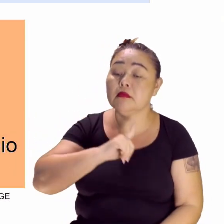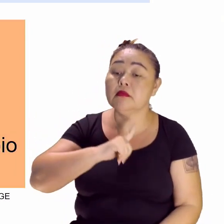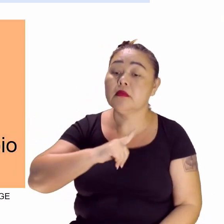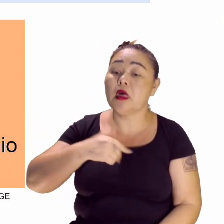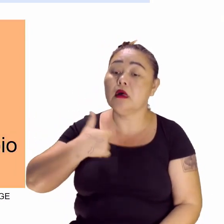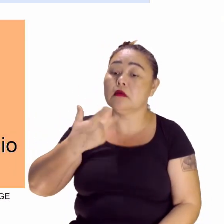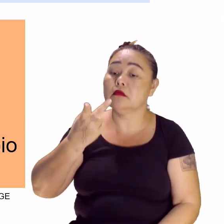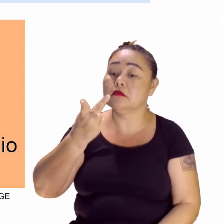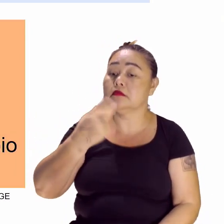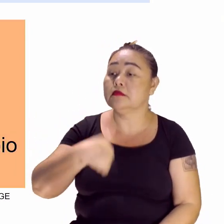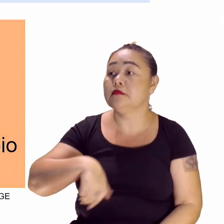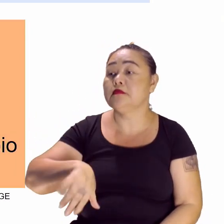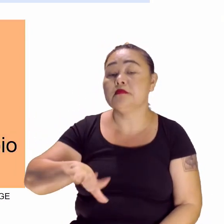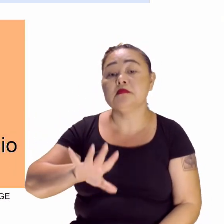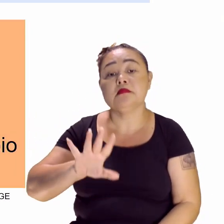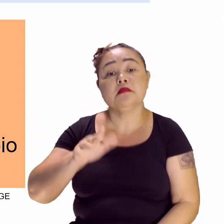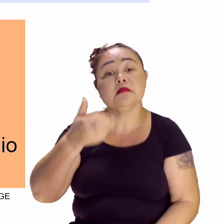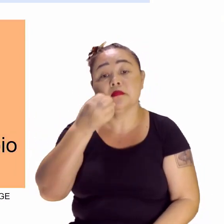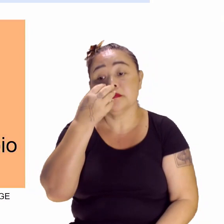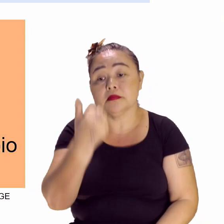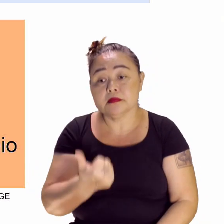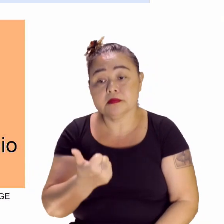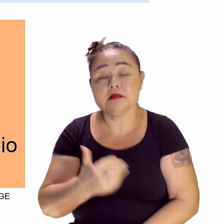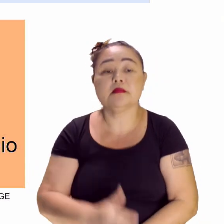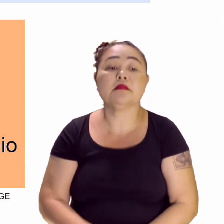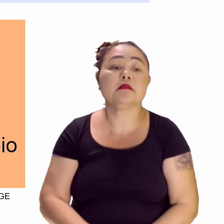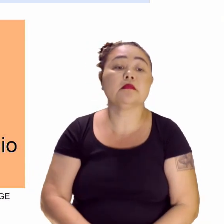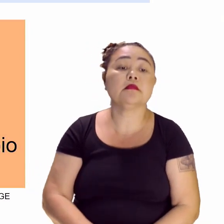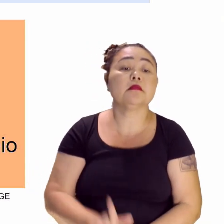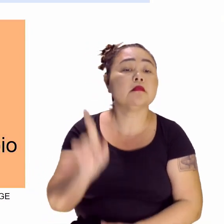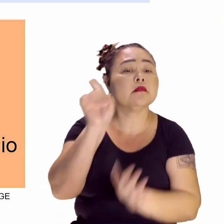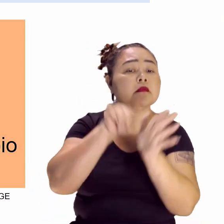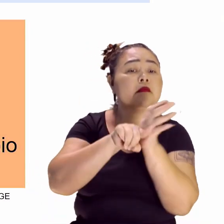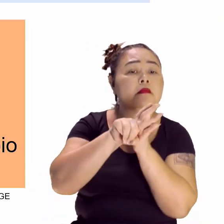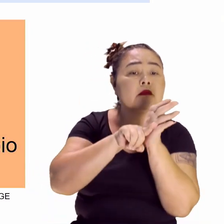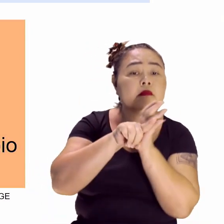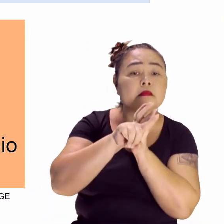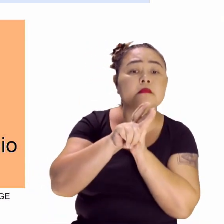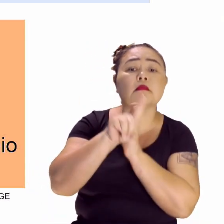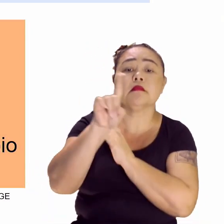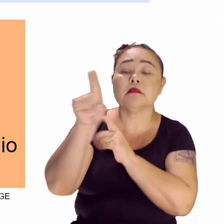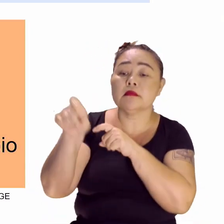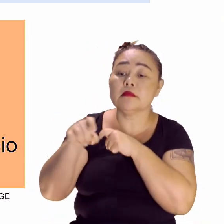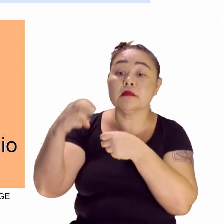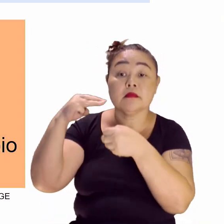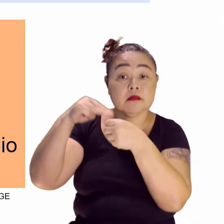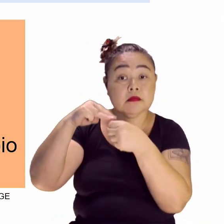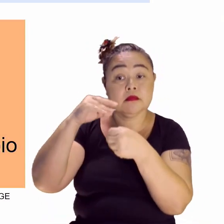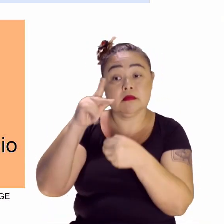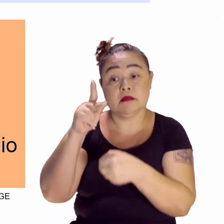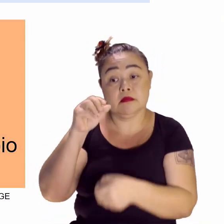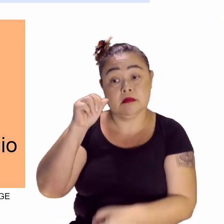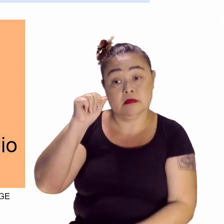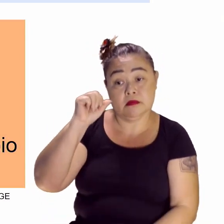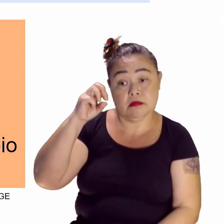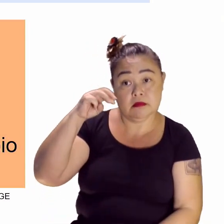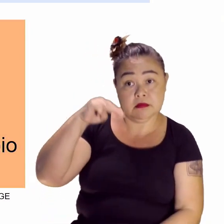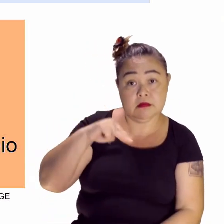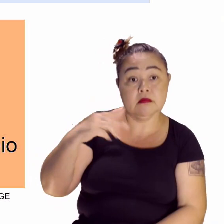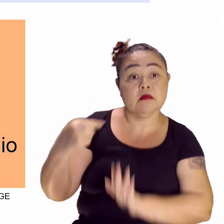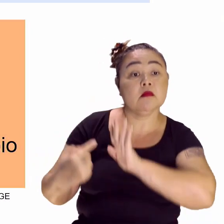bruxa é isso mesmo muito bem então a pesquisa da produção agrícola municipal Pan